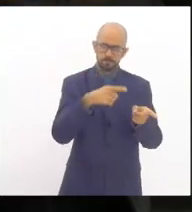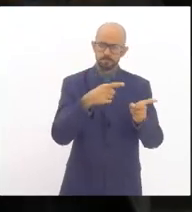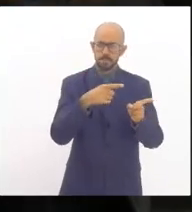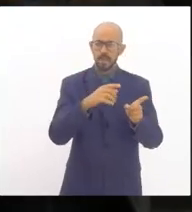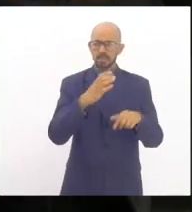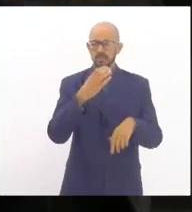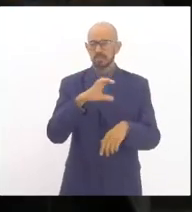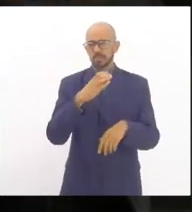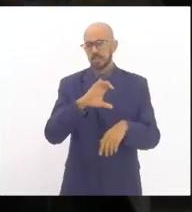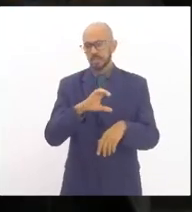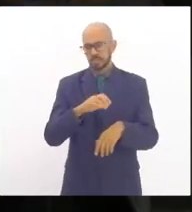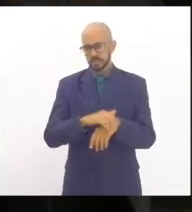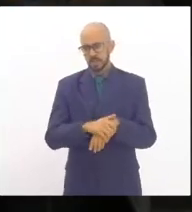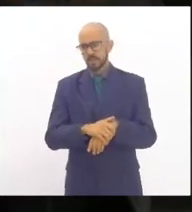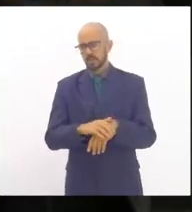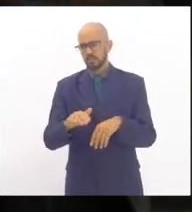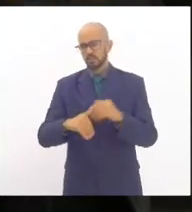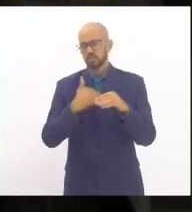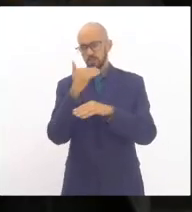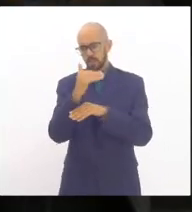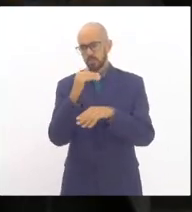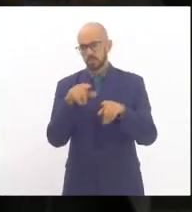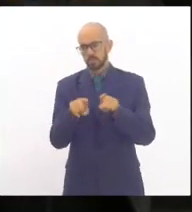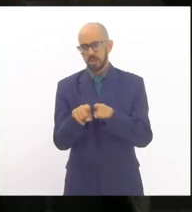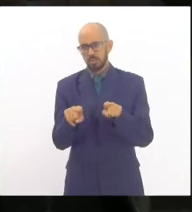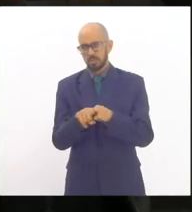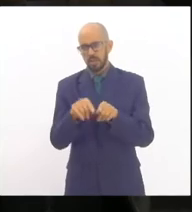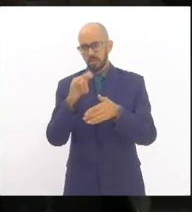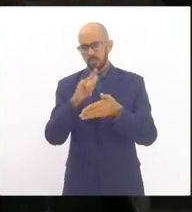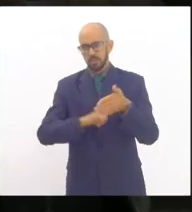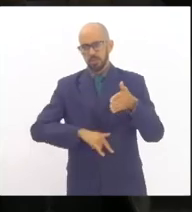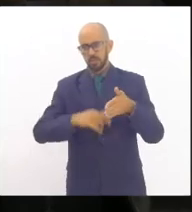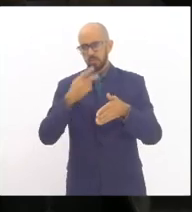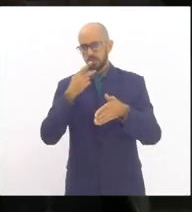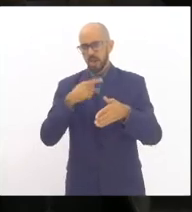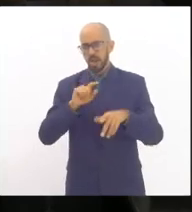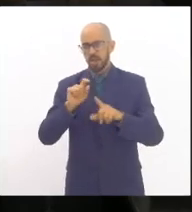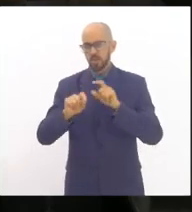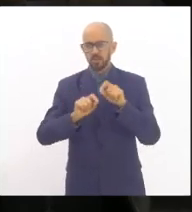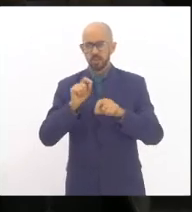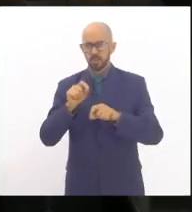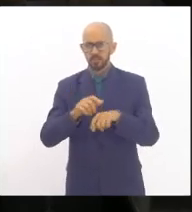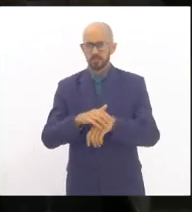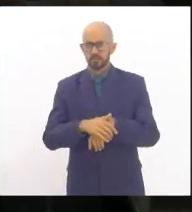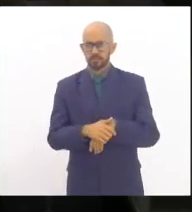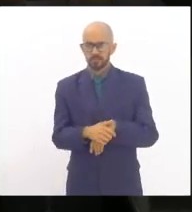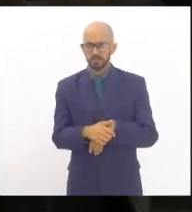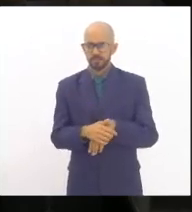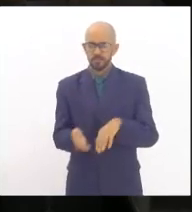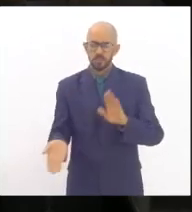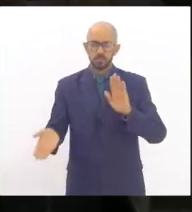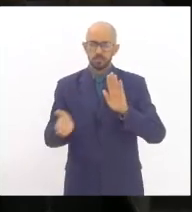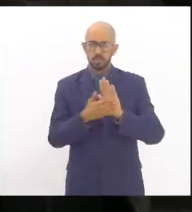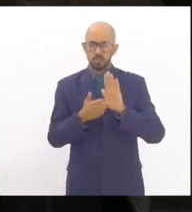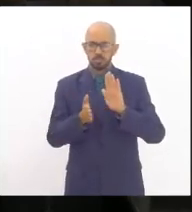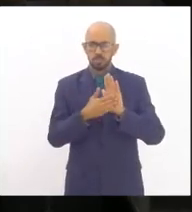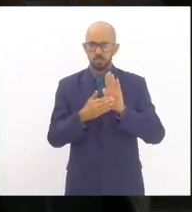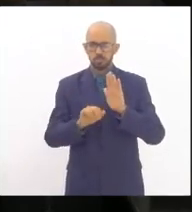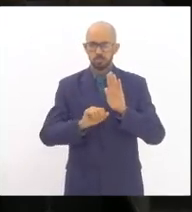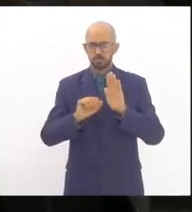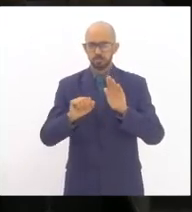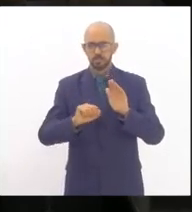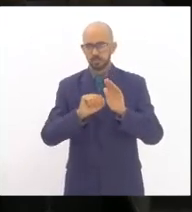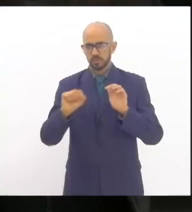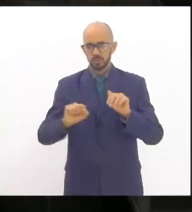sobretudo e sobretudo como diz o documento na sua apresentação é propomos a sociedade ao